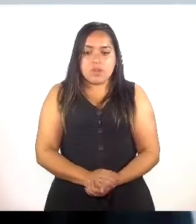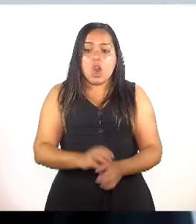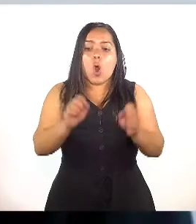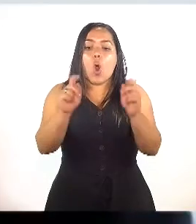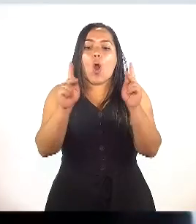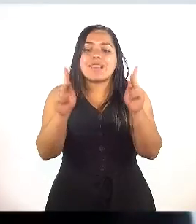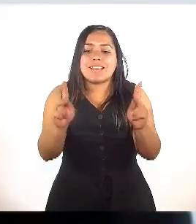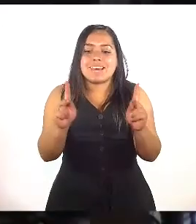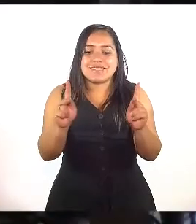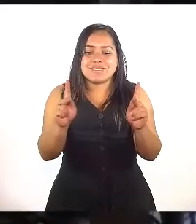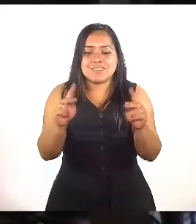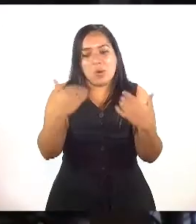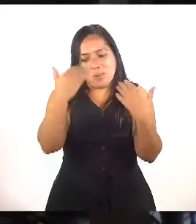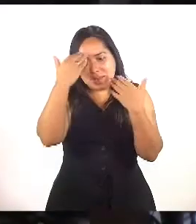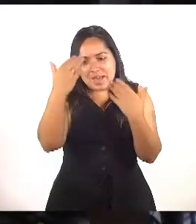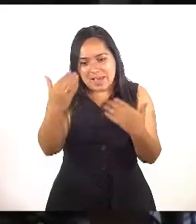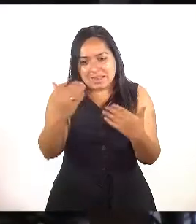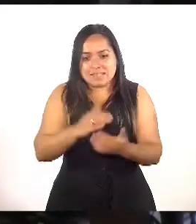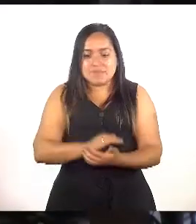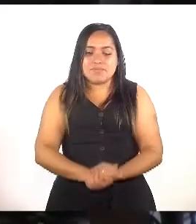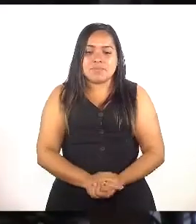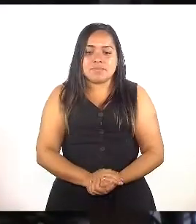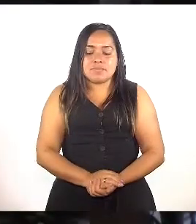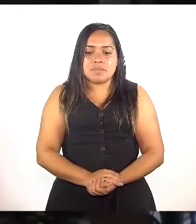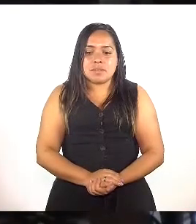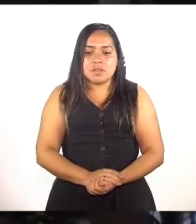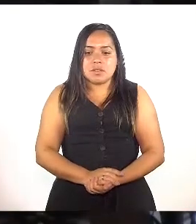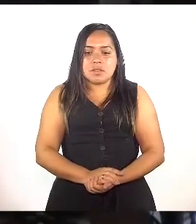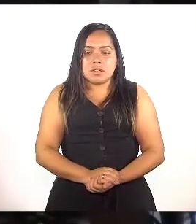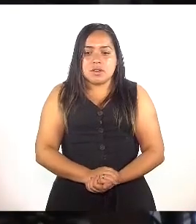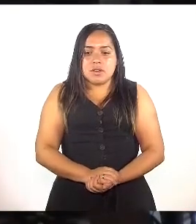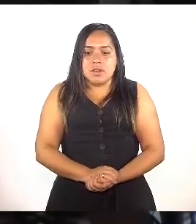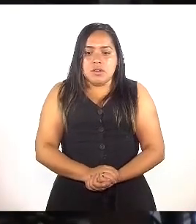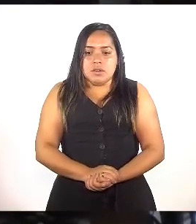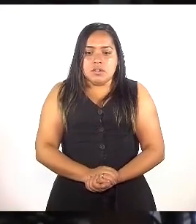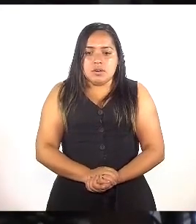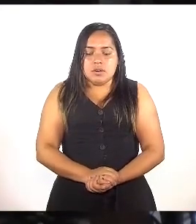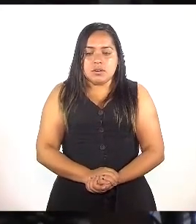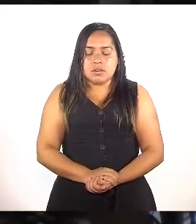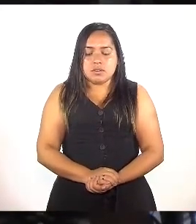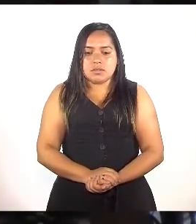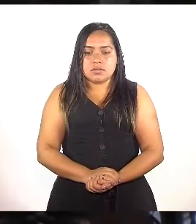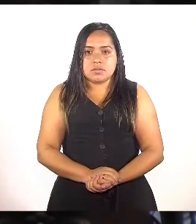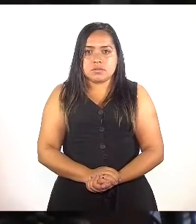Ok, muito obrigado. Dando sequência,